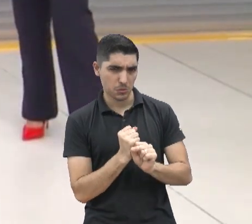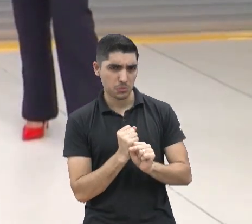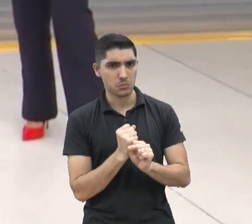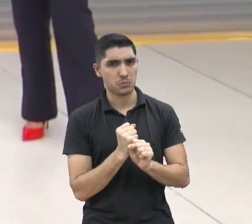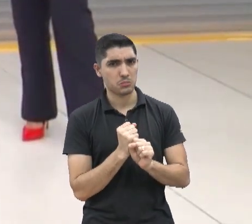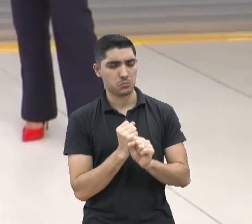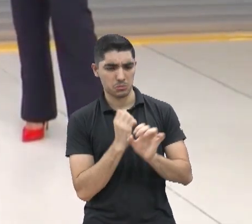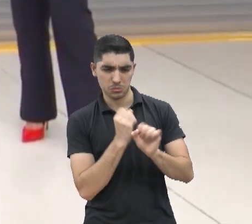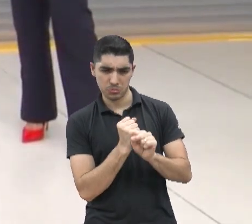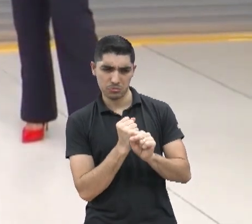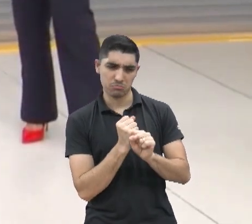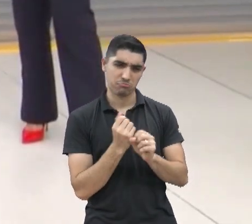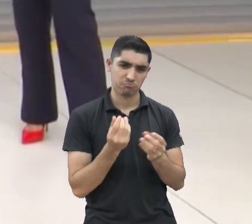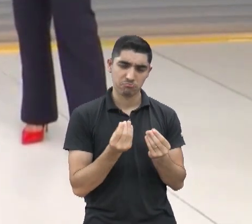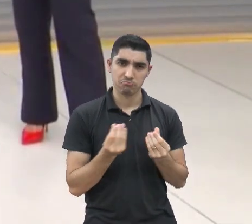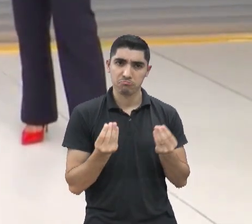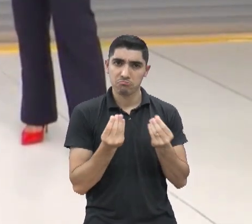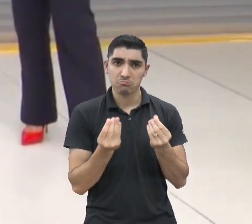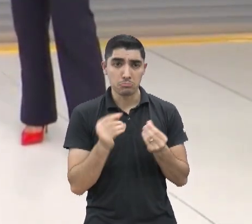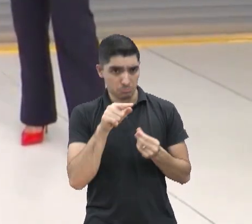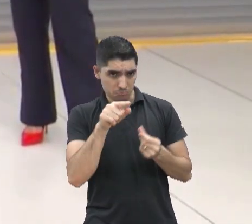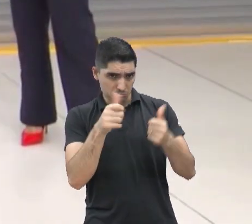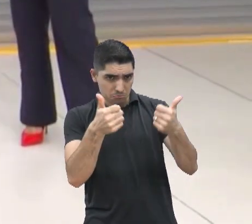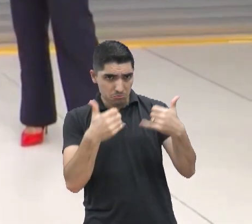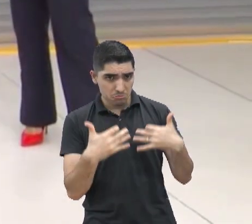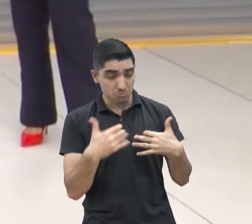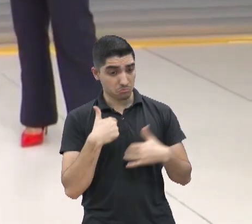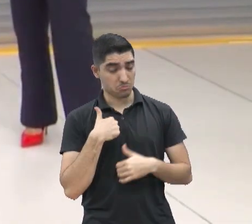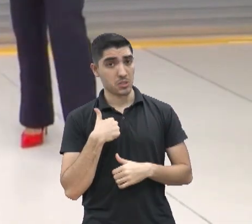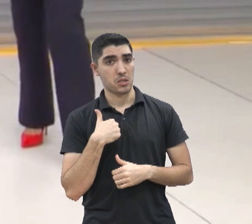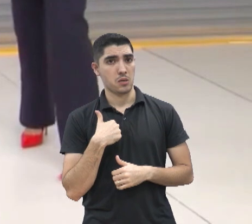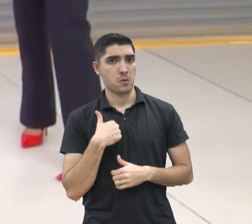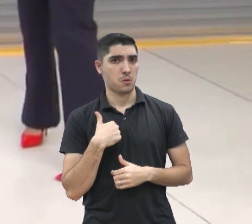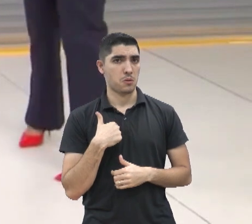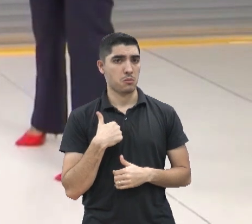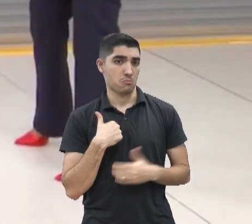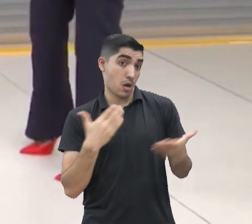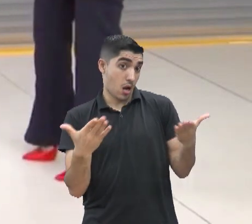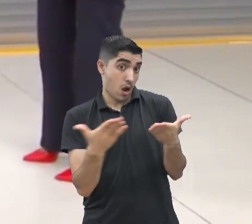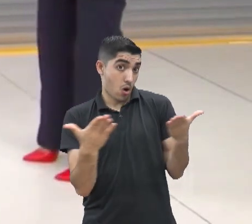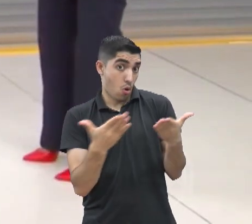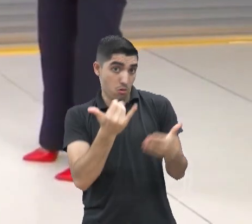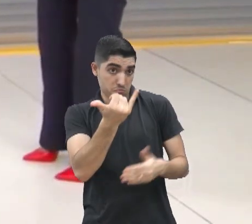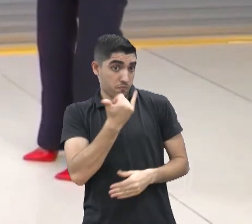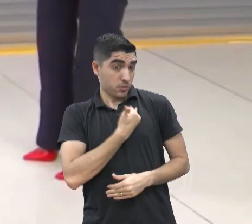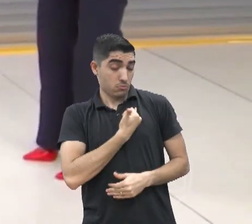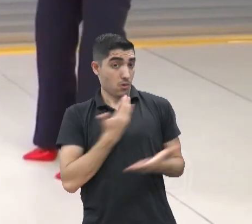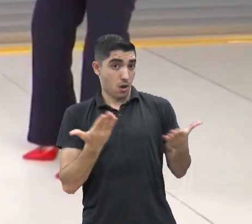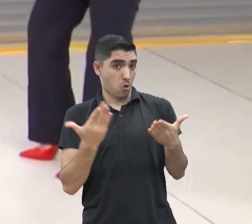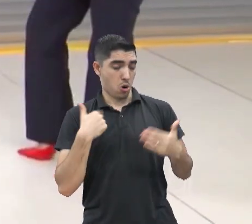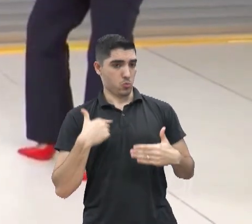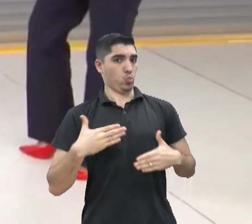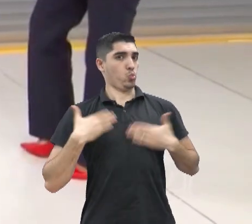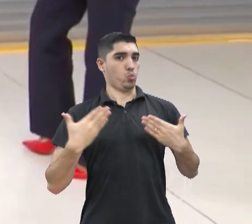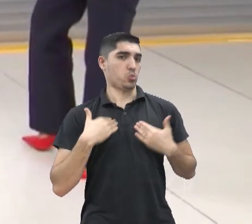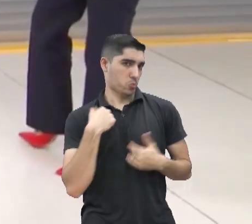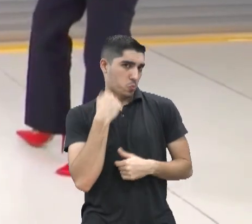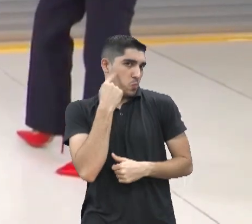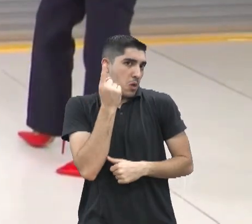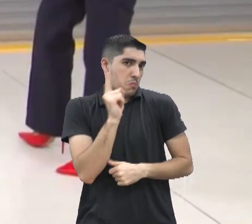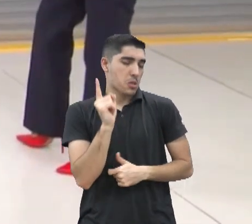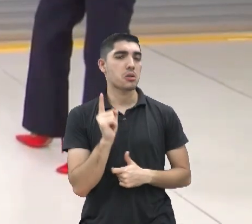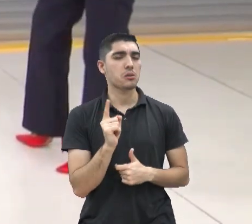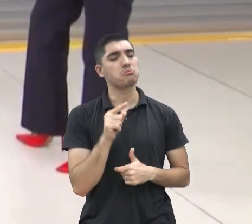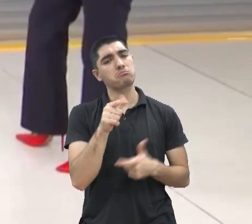sem profundidade, você está me trazendo isso agora, aqui eu tô recebendo essa informação, assim como todos que estão assistindo aqui. E aí, se